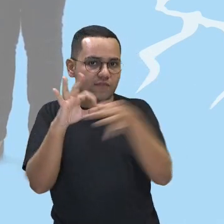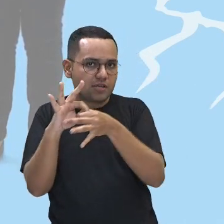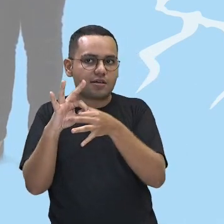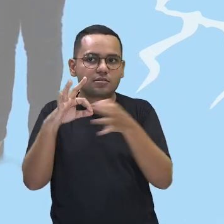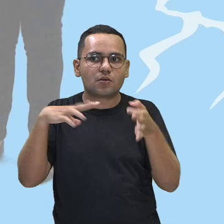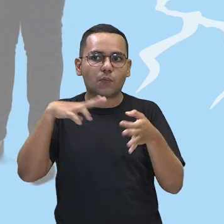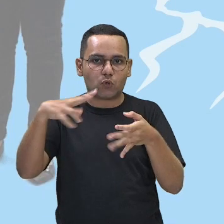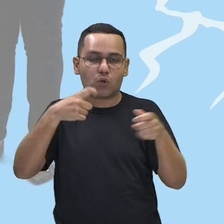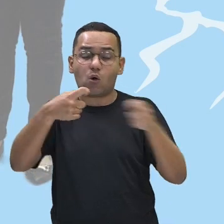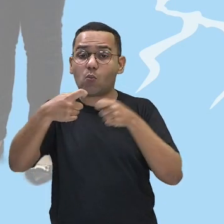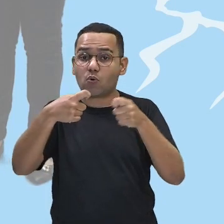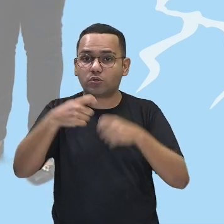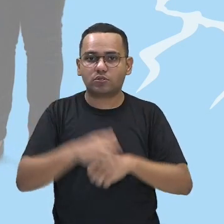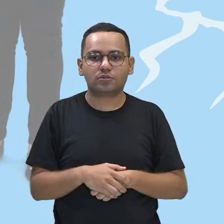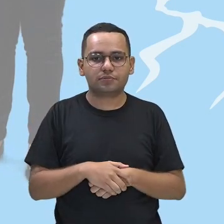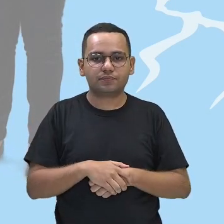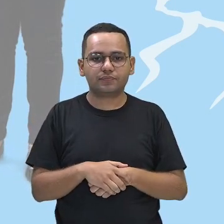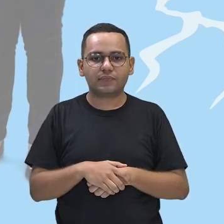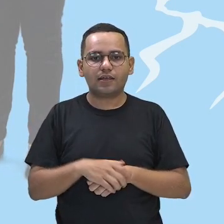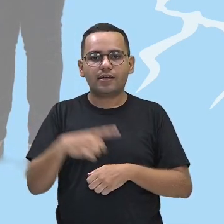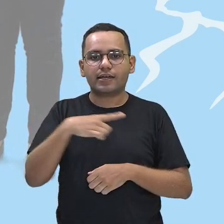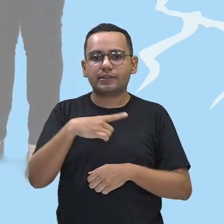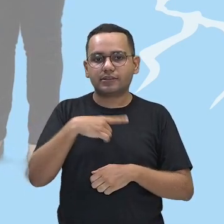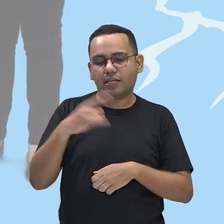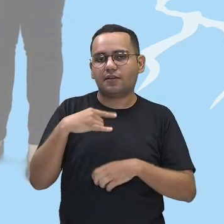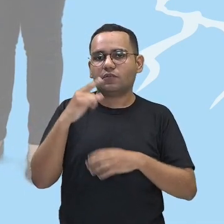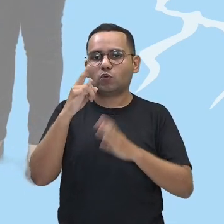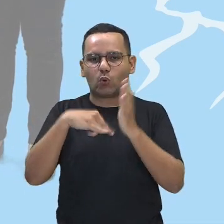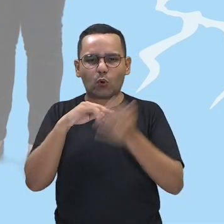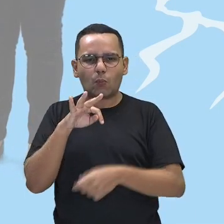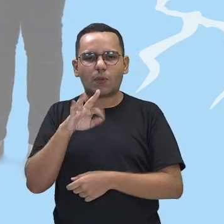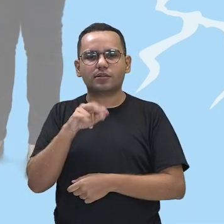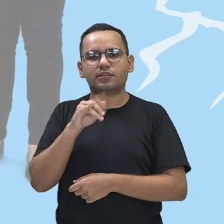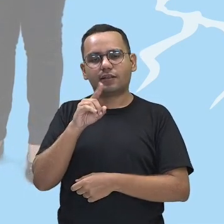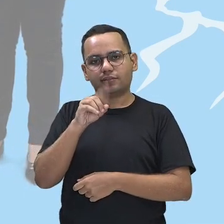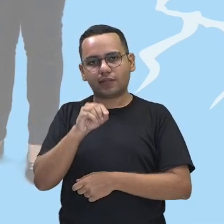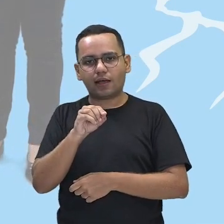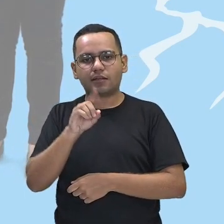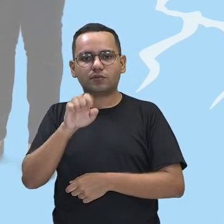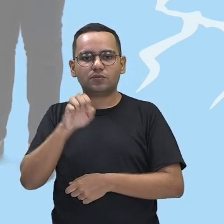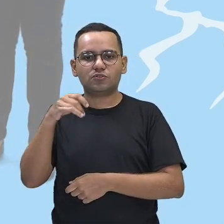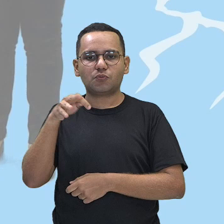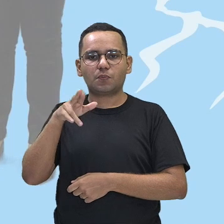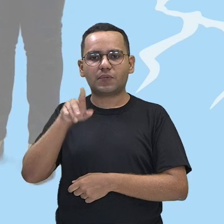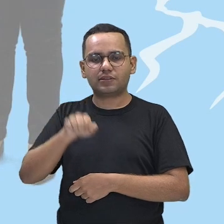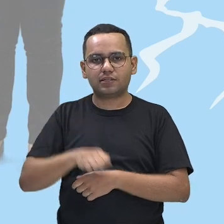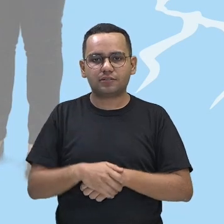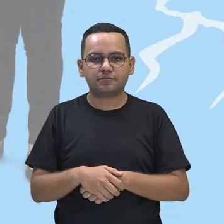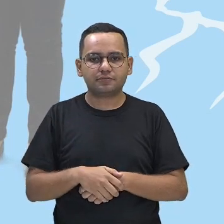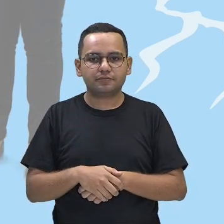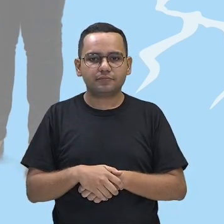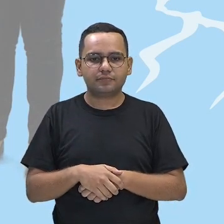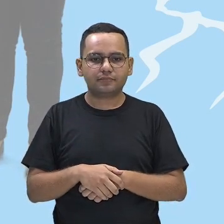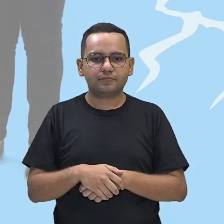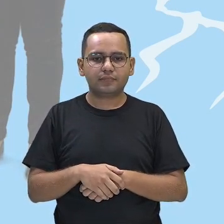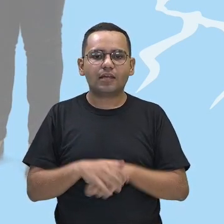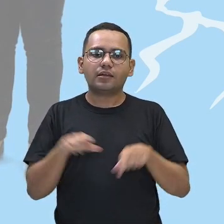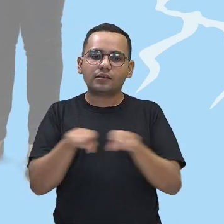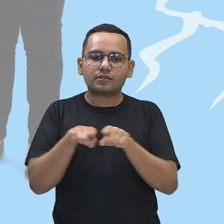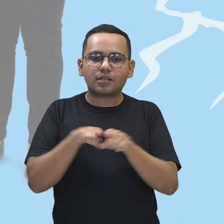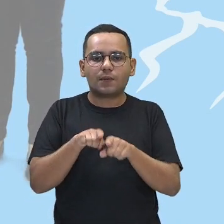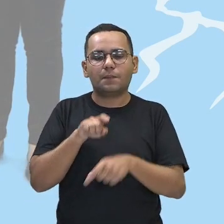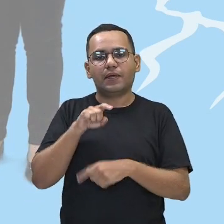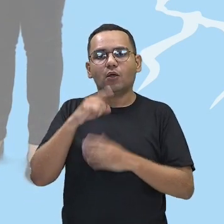Portugal, reconhecido pelos Tratados de Madrid, de 1750, e reforçado pelo Tratado de